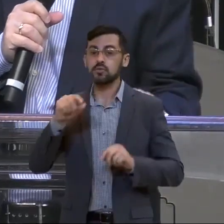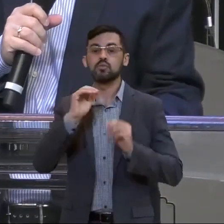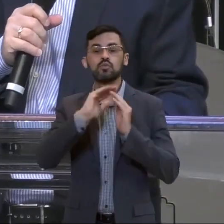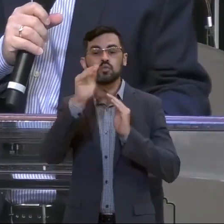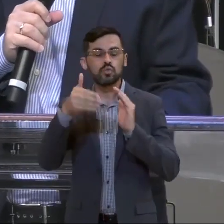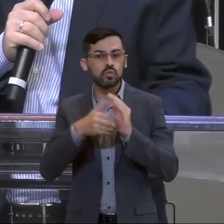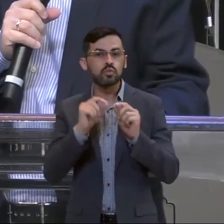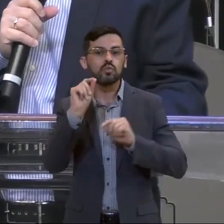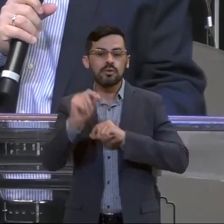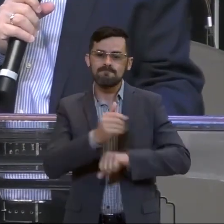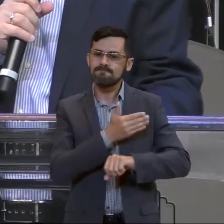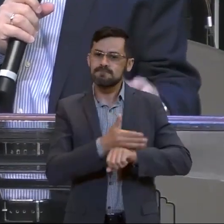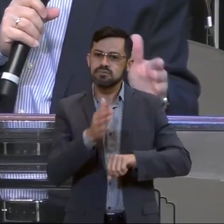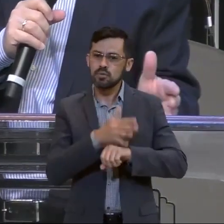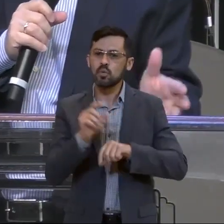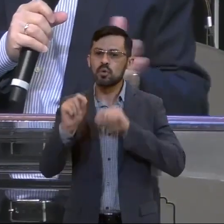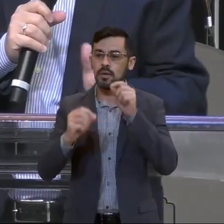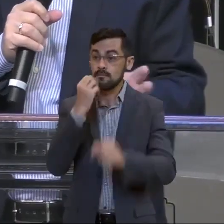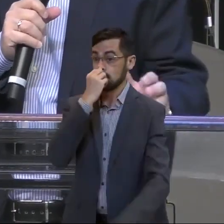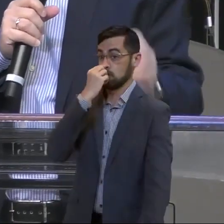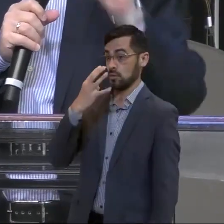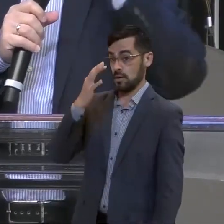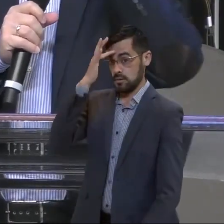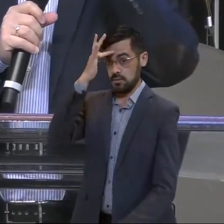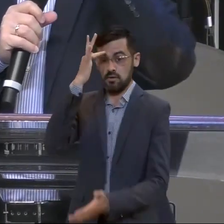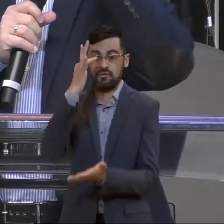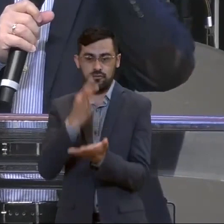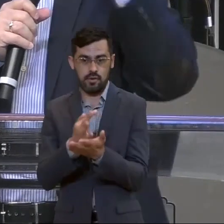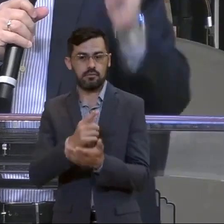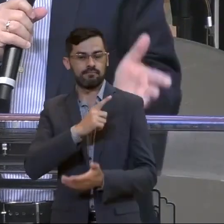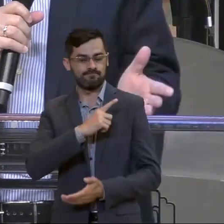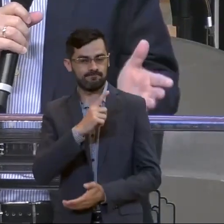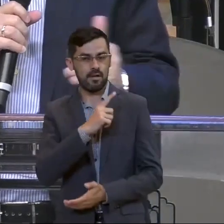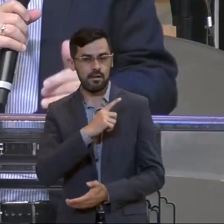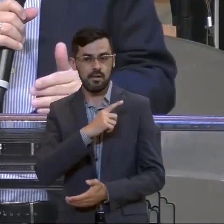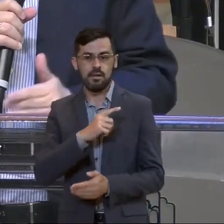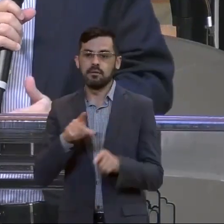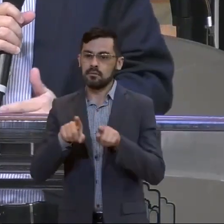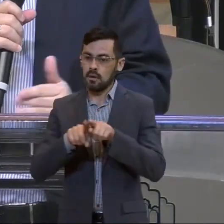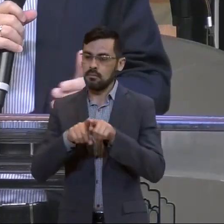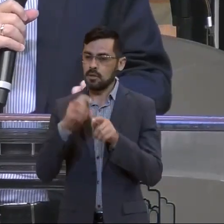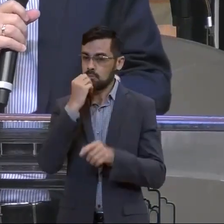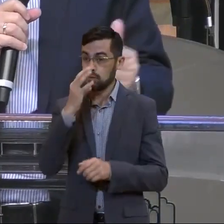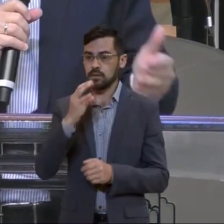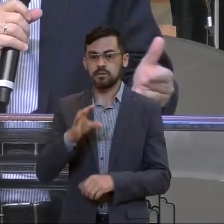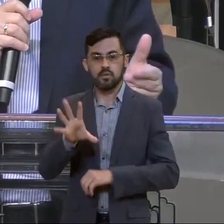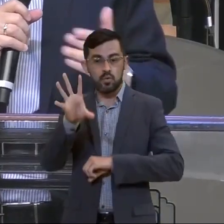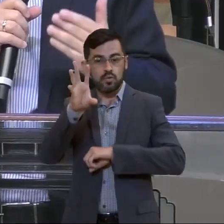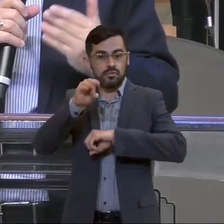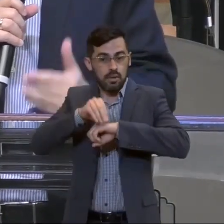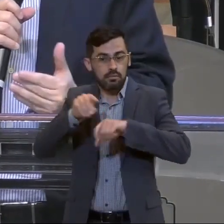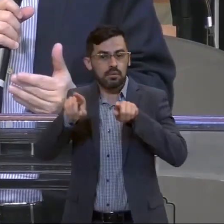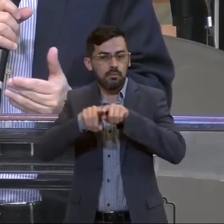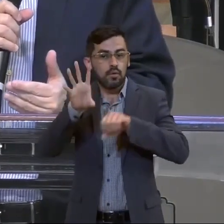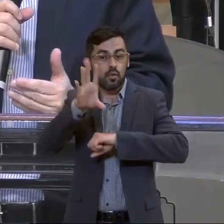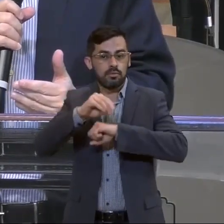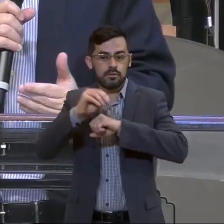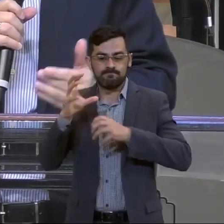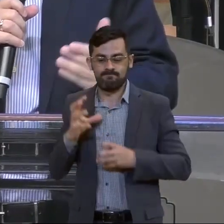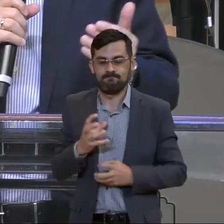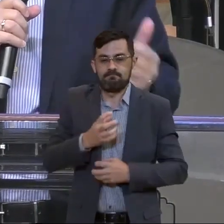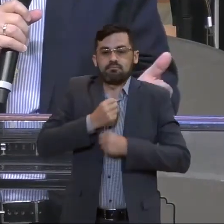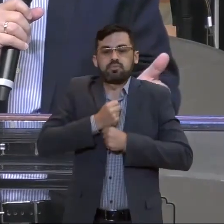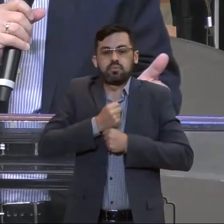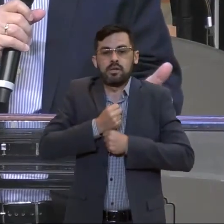todo o possível para juntar a bondade e a fé que vocês têm. A bondade juntem o conhecimento, e ao conhecimento o domínio